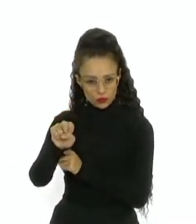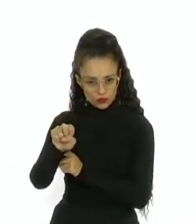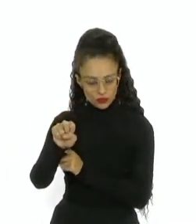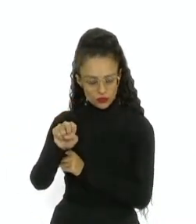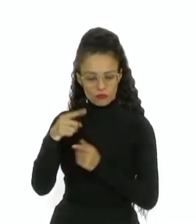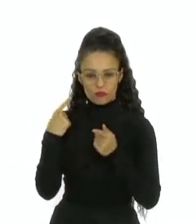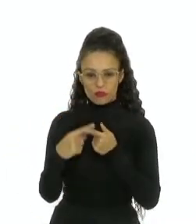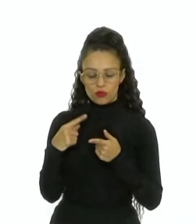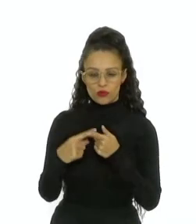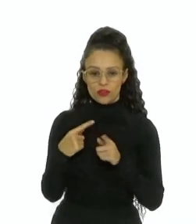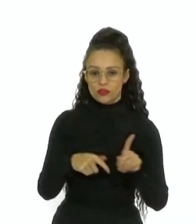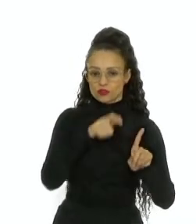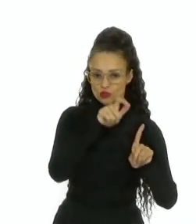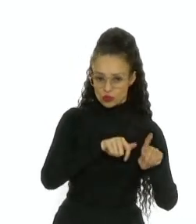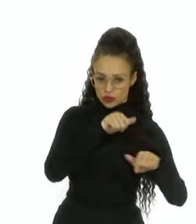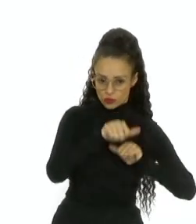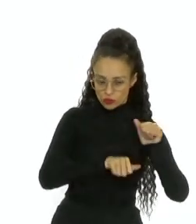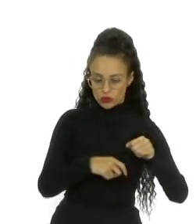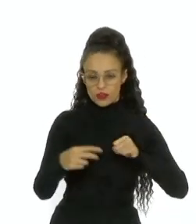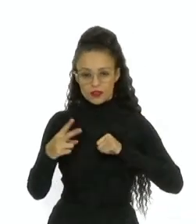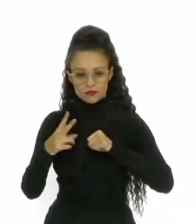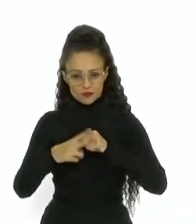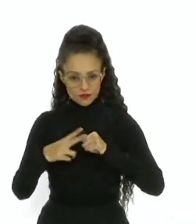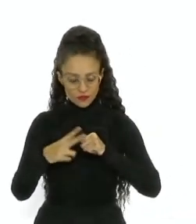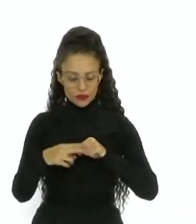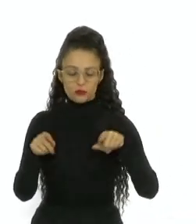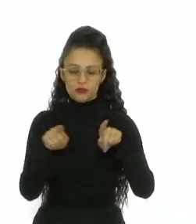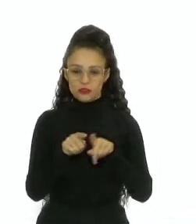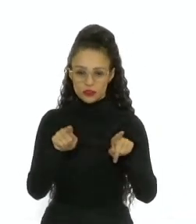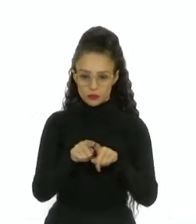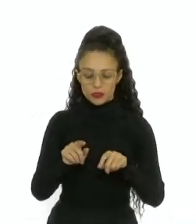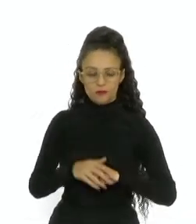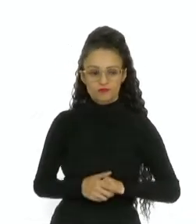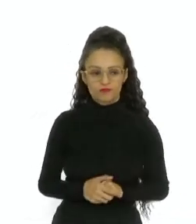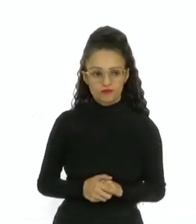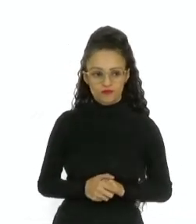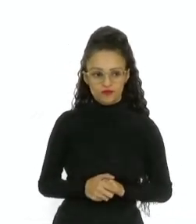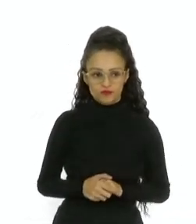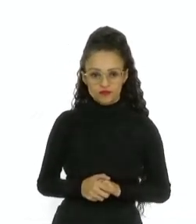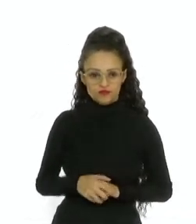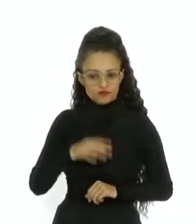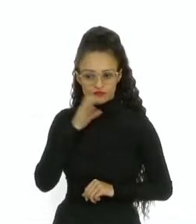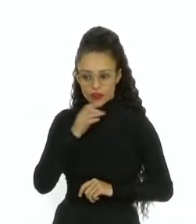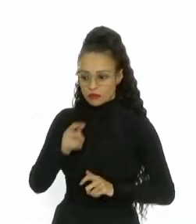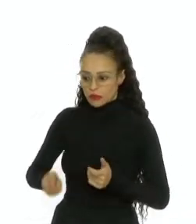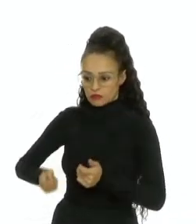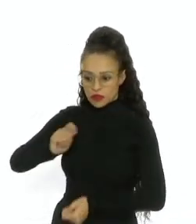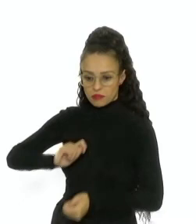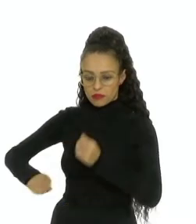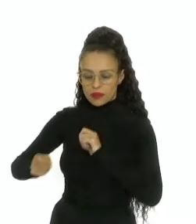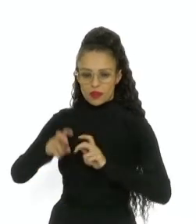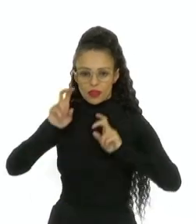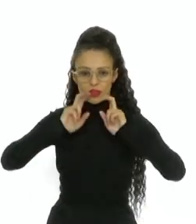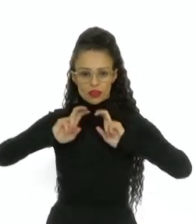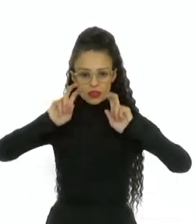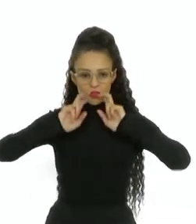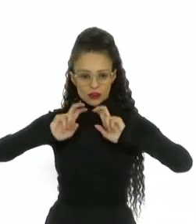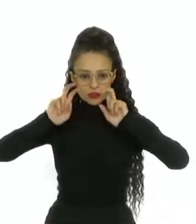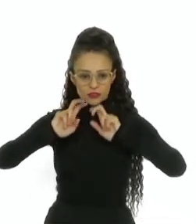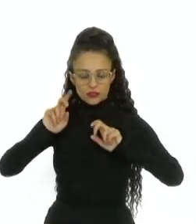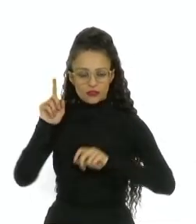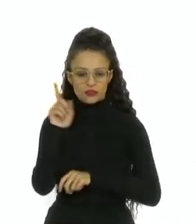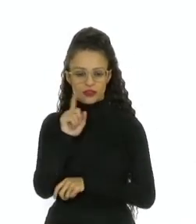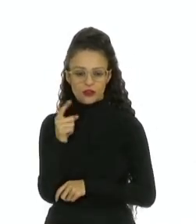eu modifiquei o meu sujeito. Então nós agora cavávamos furiosamente, gritando